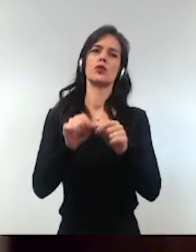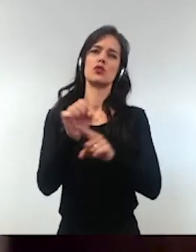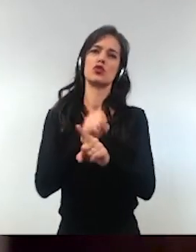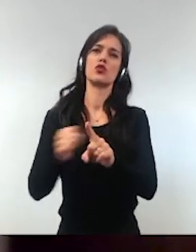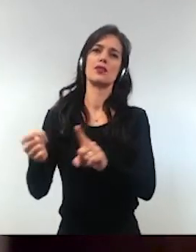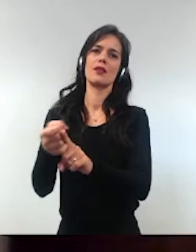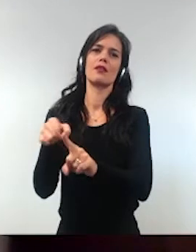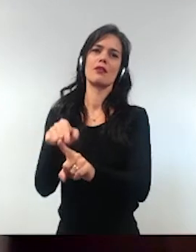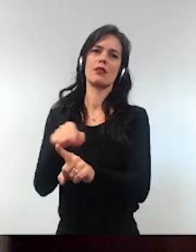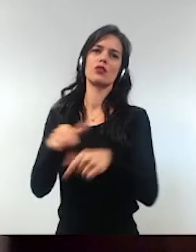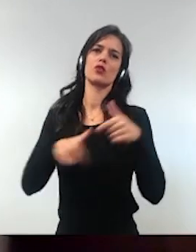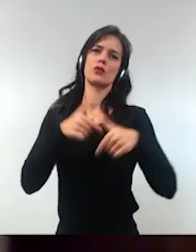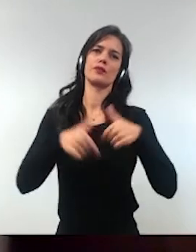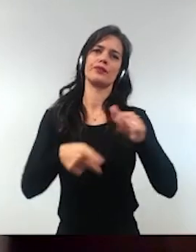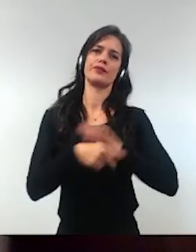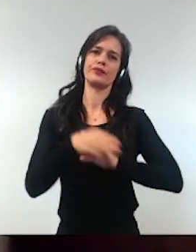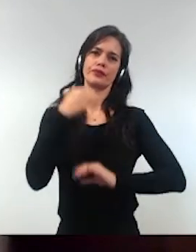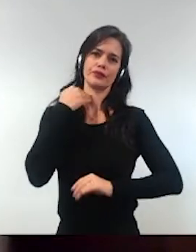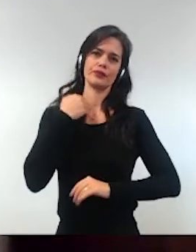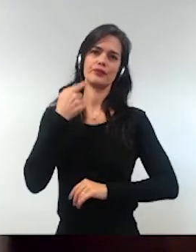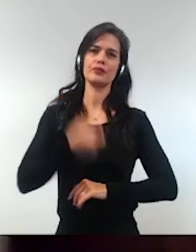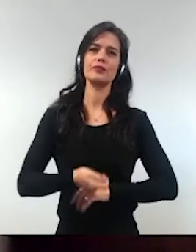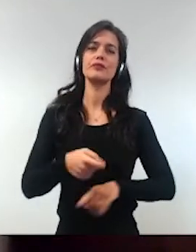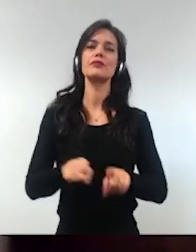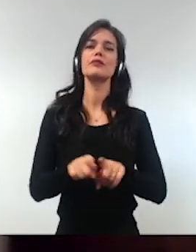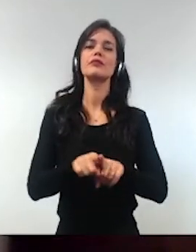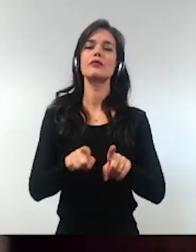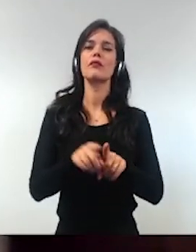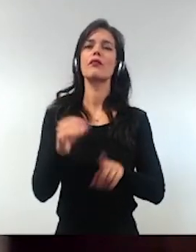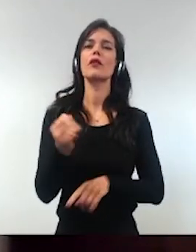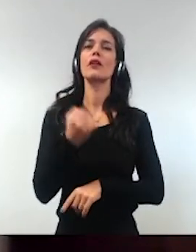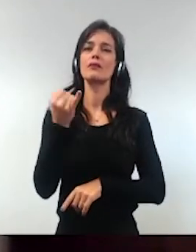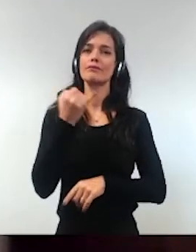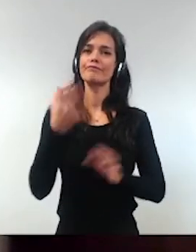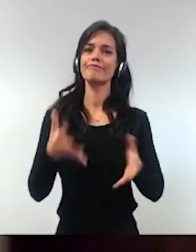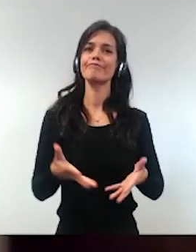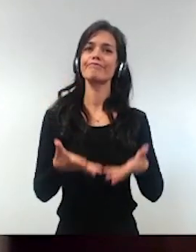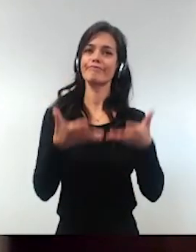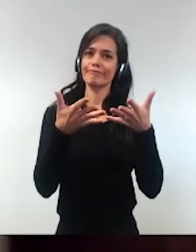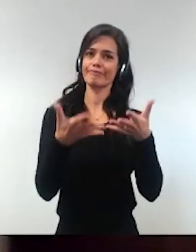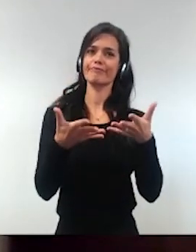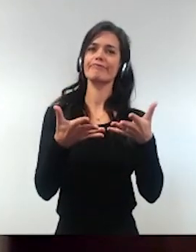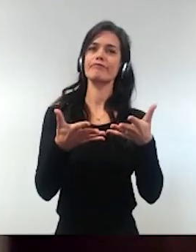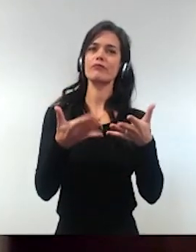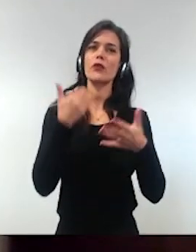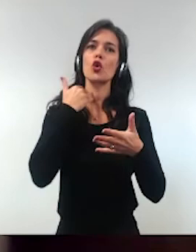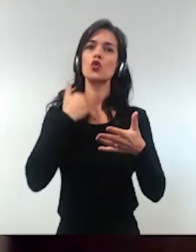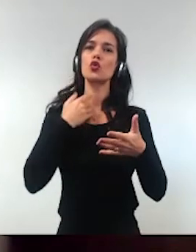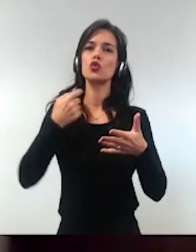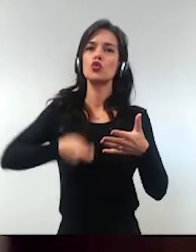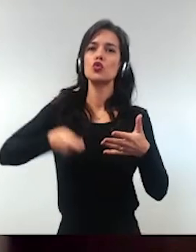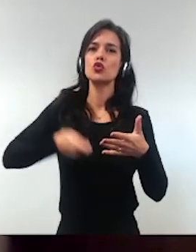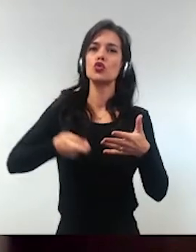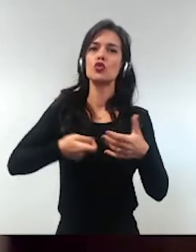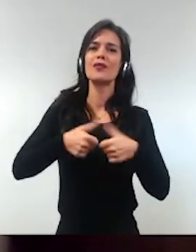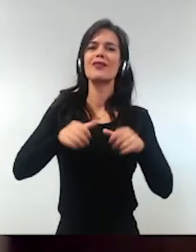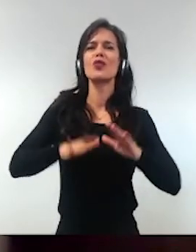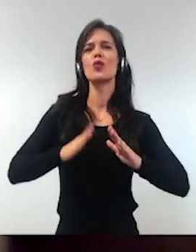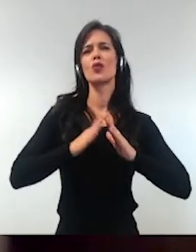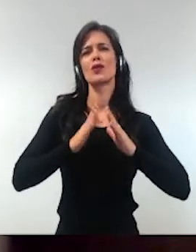sociedade o trabalho dos juízes, mas ela também foi muito motivacional dos juízes que estavam em